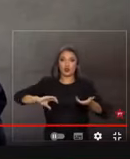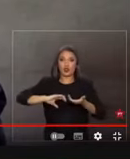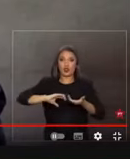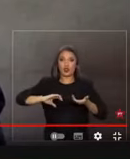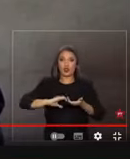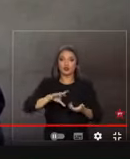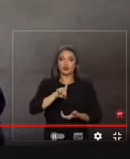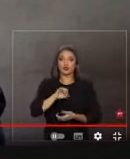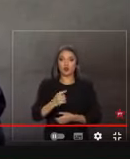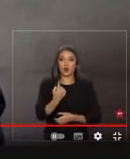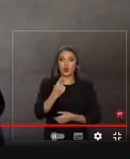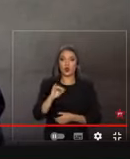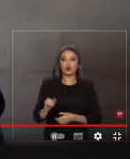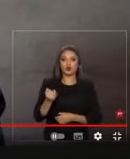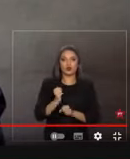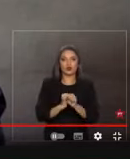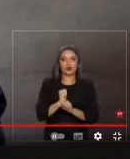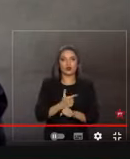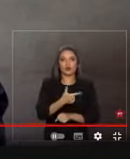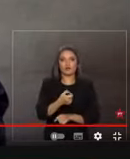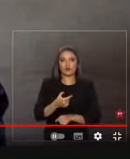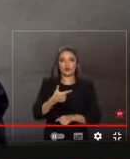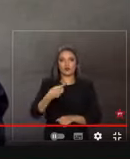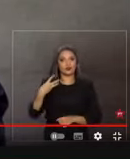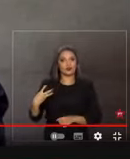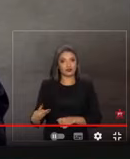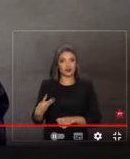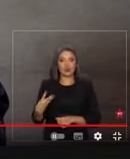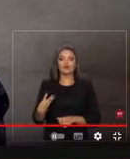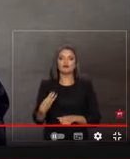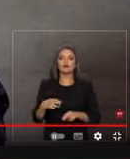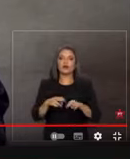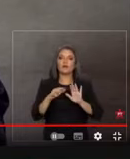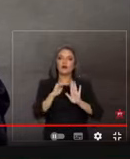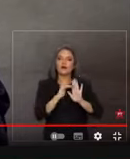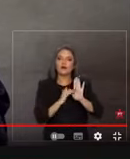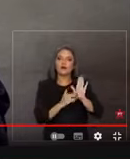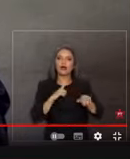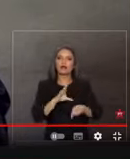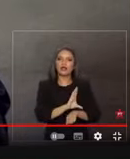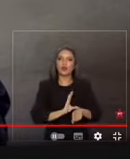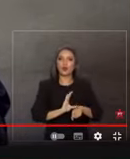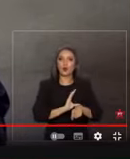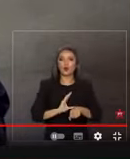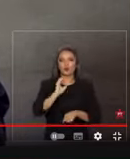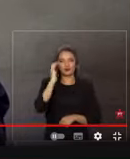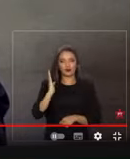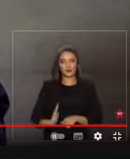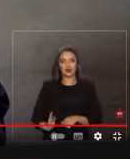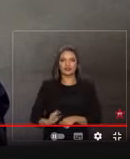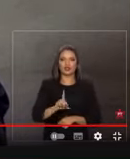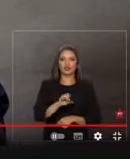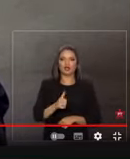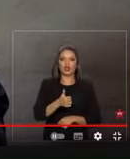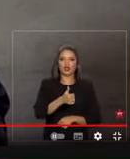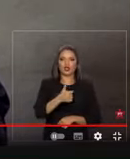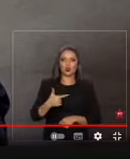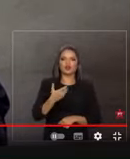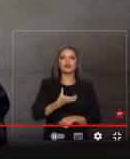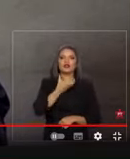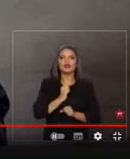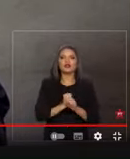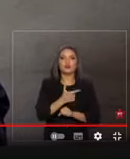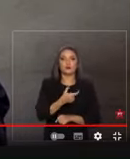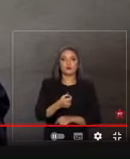em 1º de janeiro de 2023, nos termos da Constituição Federal. Brasil, 12 de dezembro